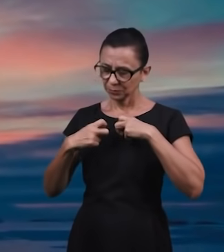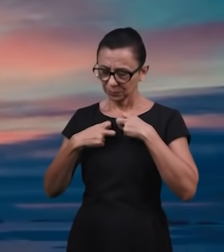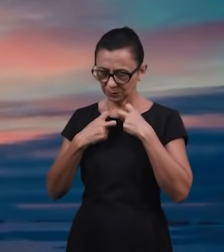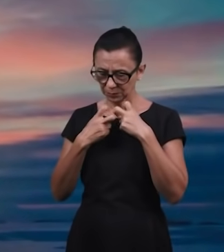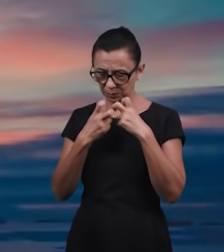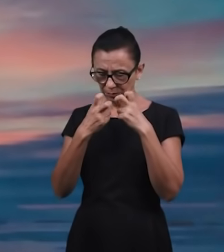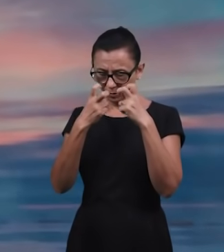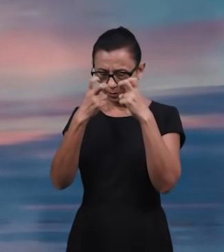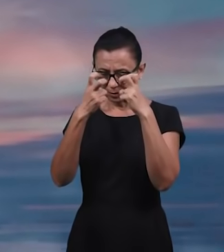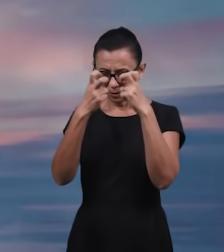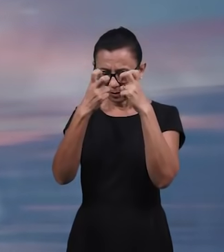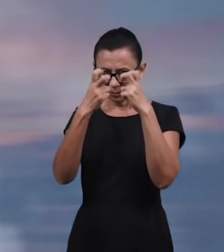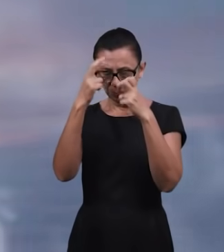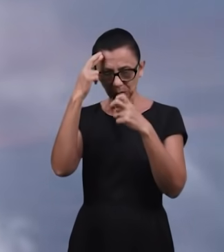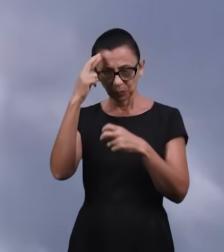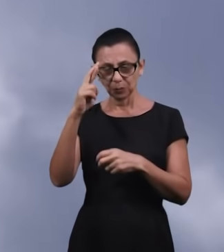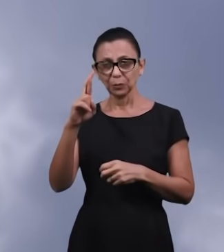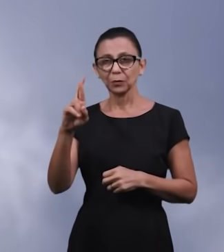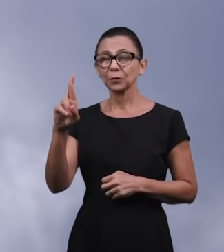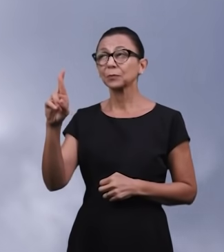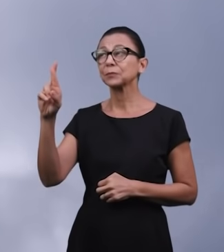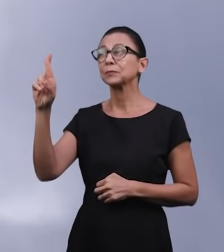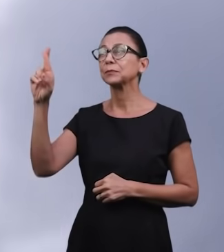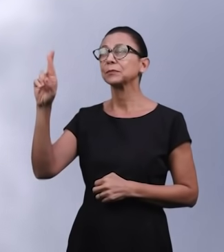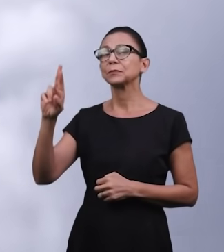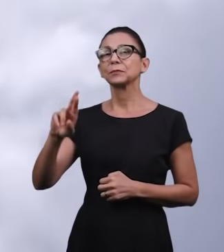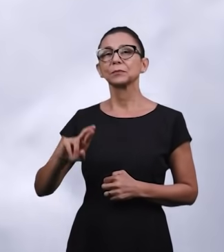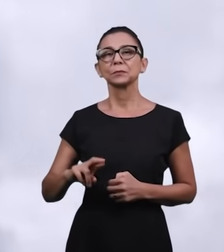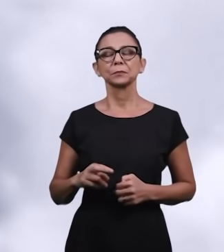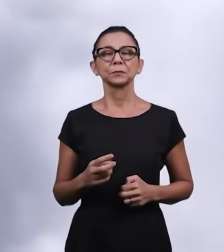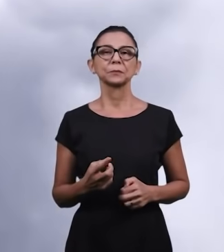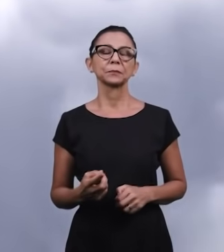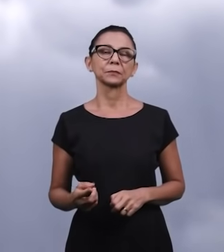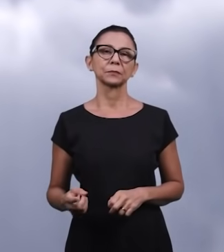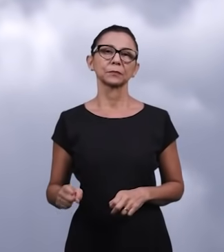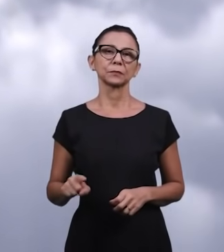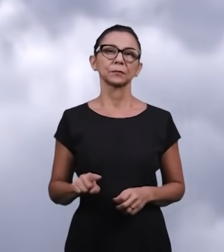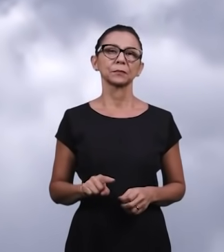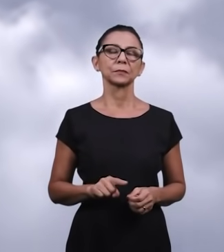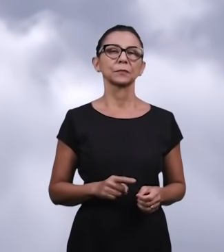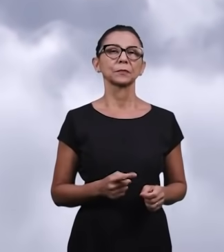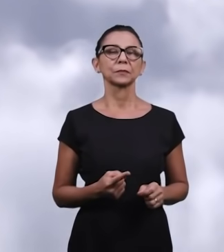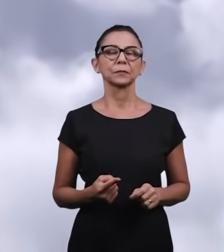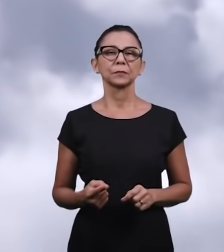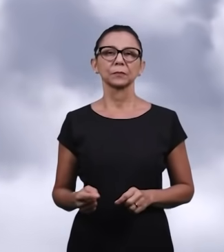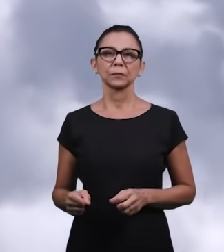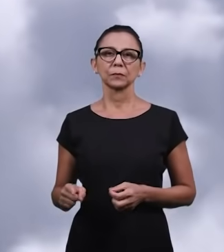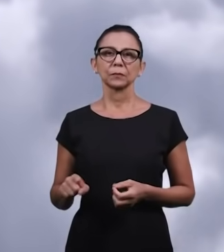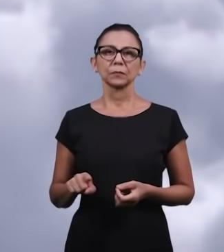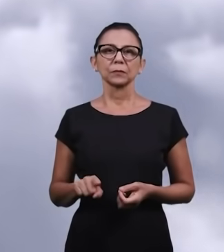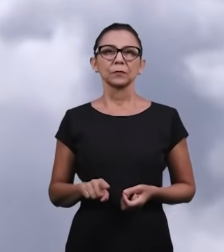voz do meu clamor.